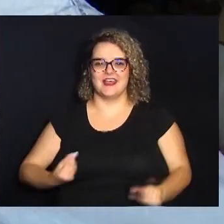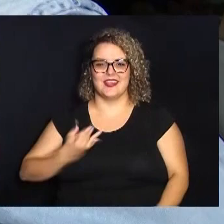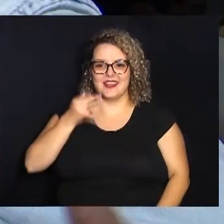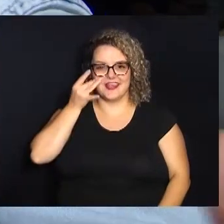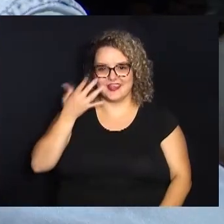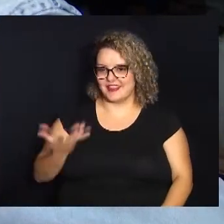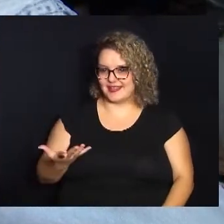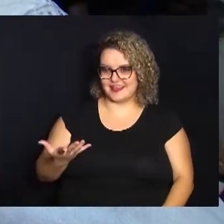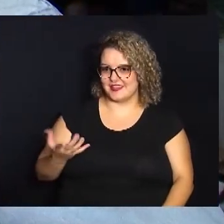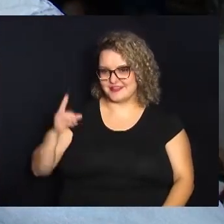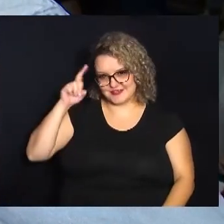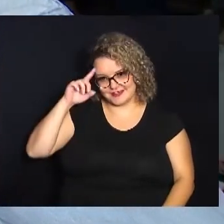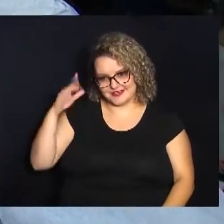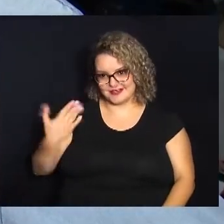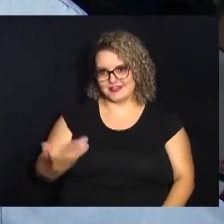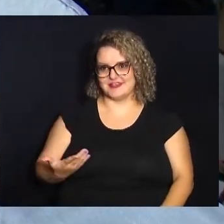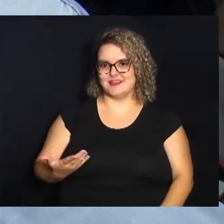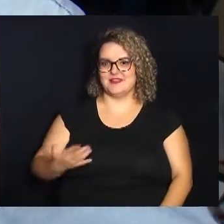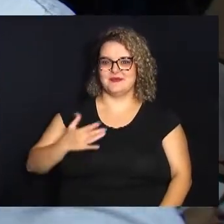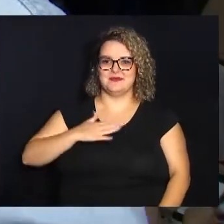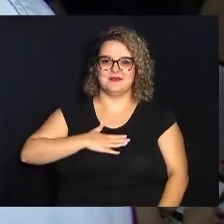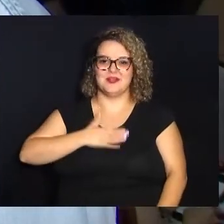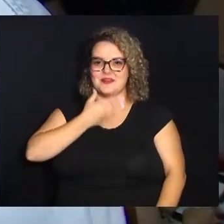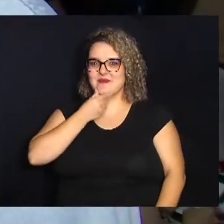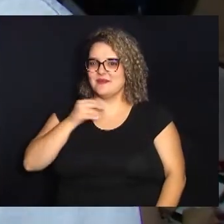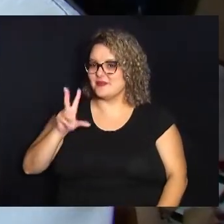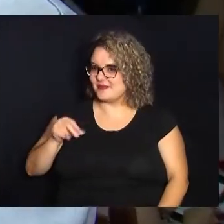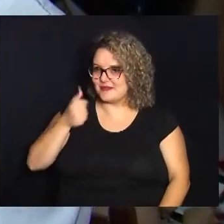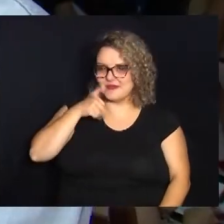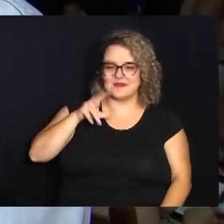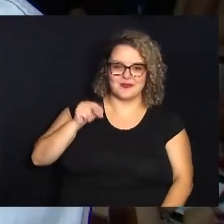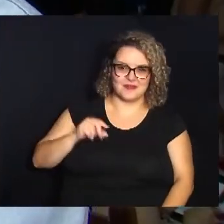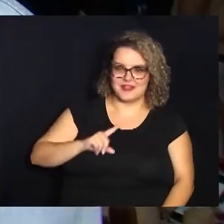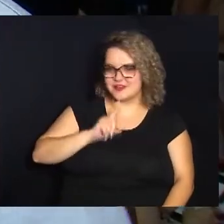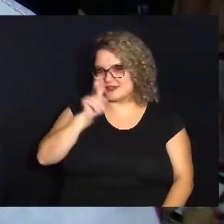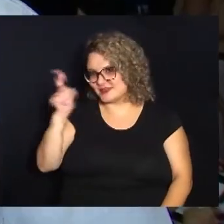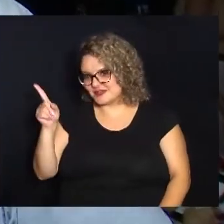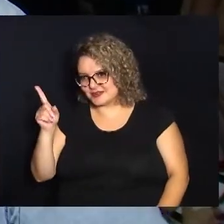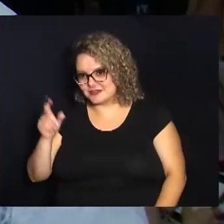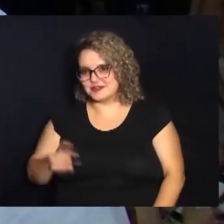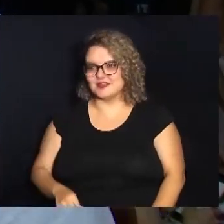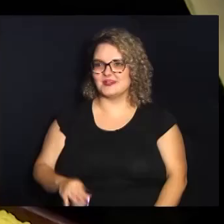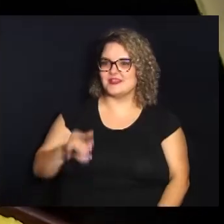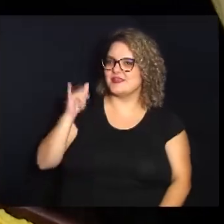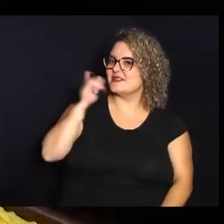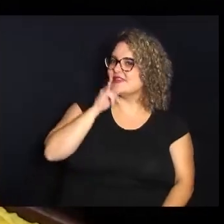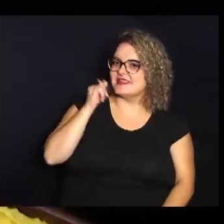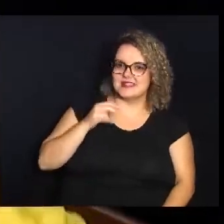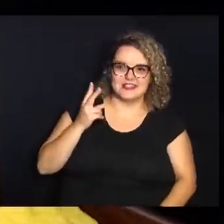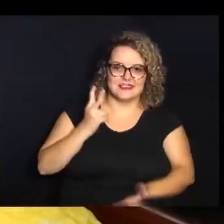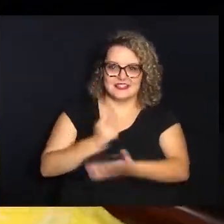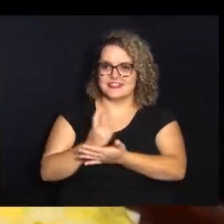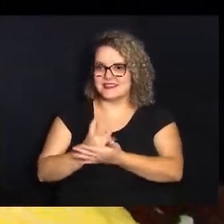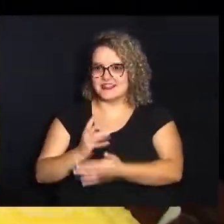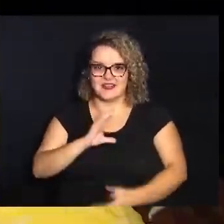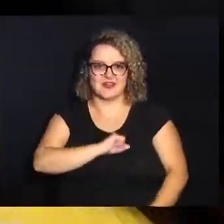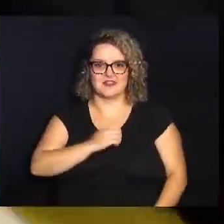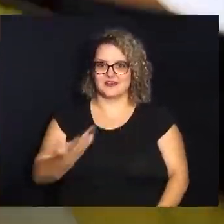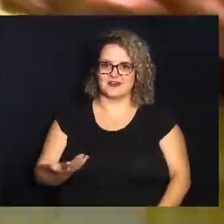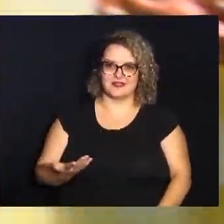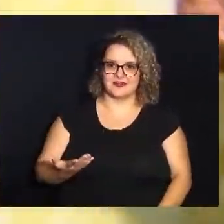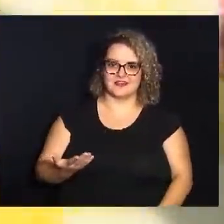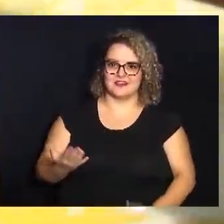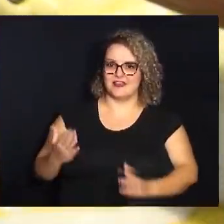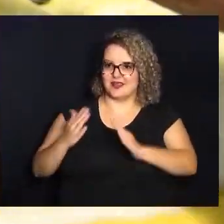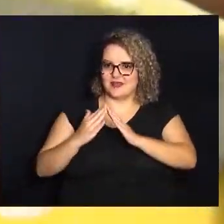é uma alegria imensa. De gente boa, que nem todos nós que estamos aqui.